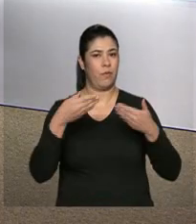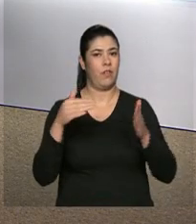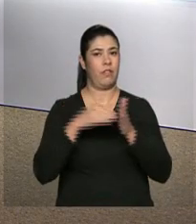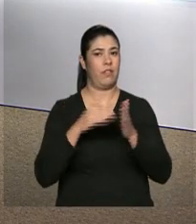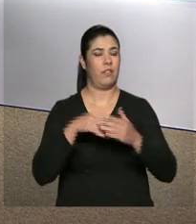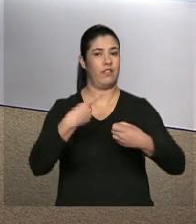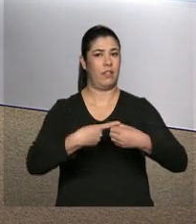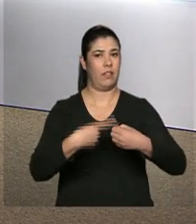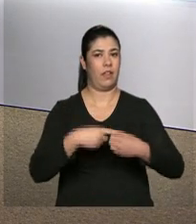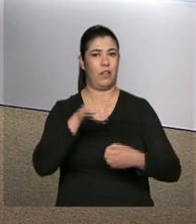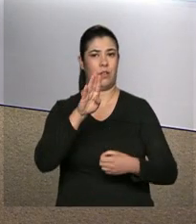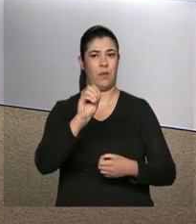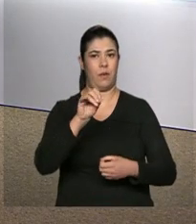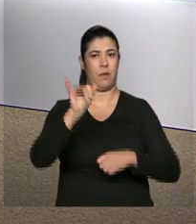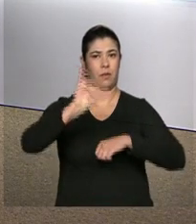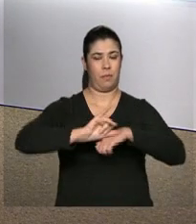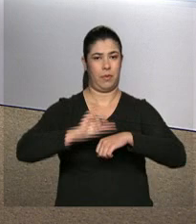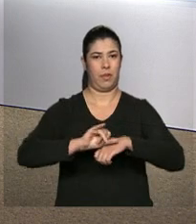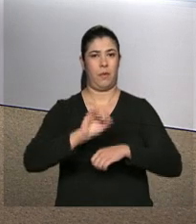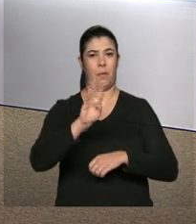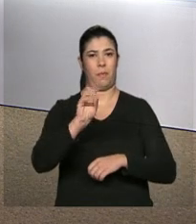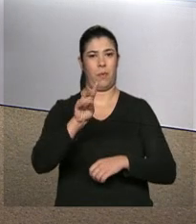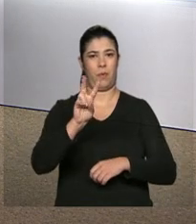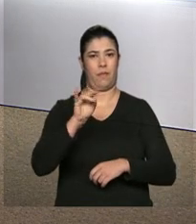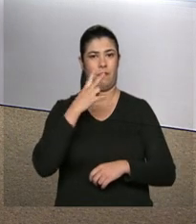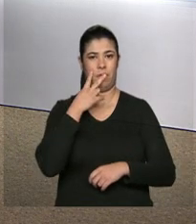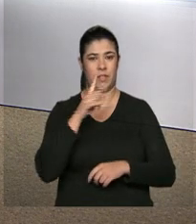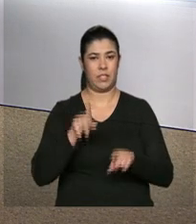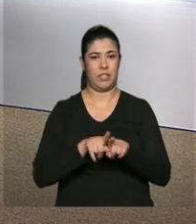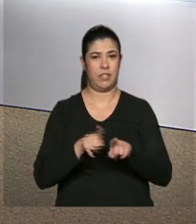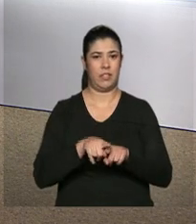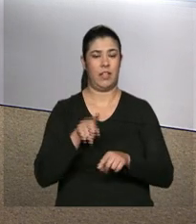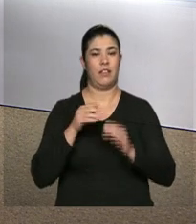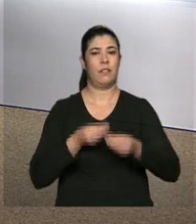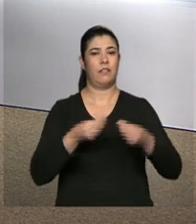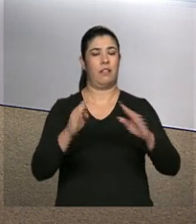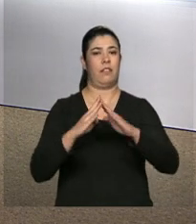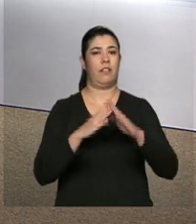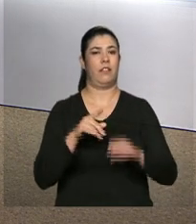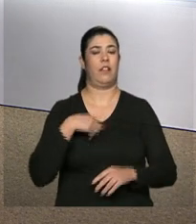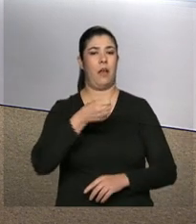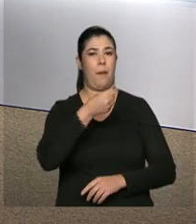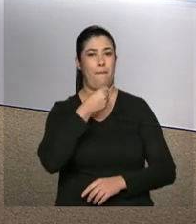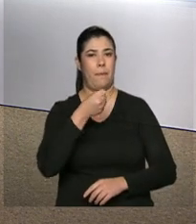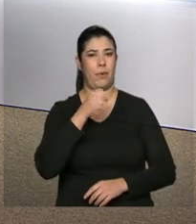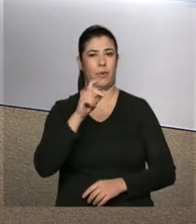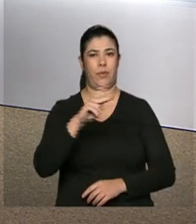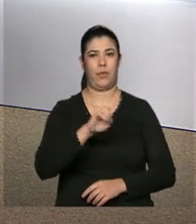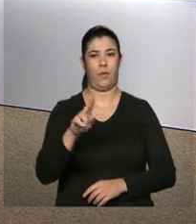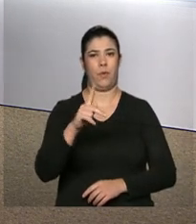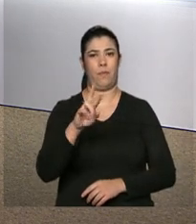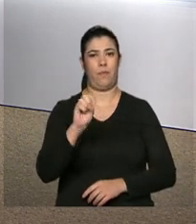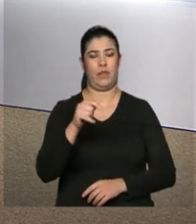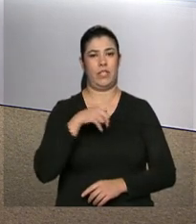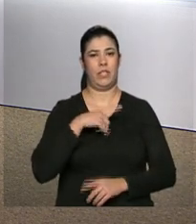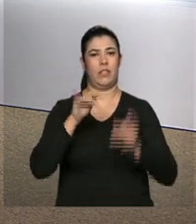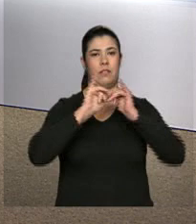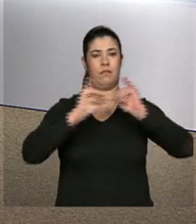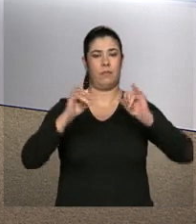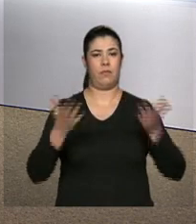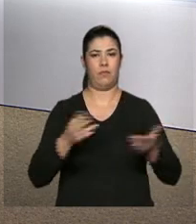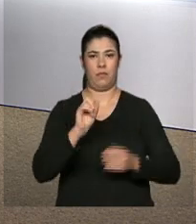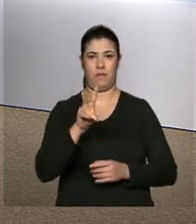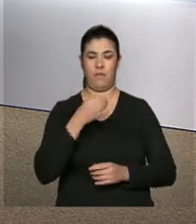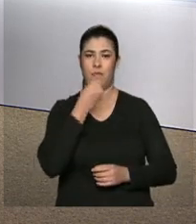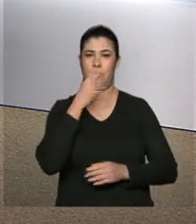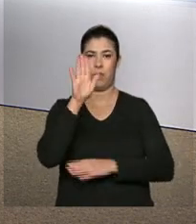Boa Vista para entregar as residências e a repórter Priscila Machado está em um dos condomínios e tem mais informações ao vivo. Bom dia.